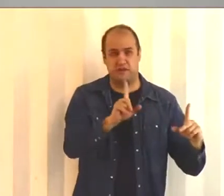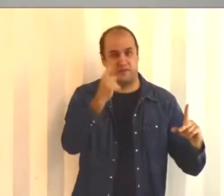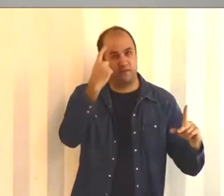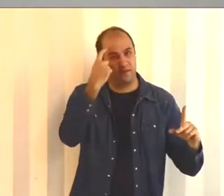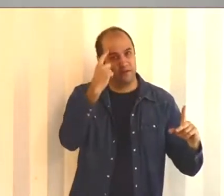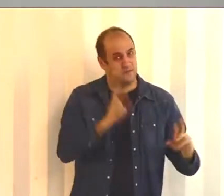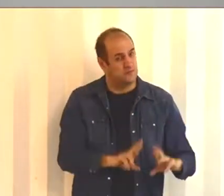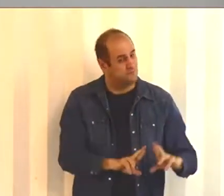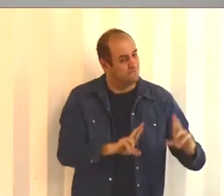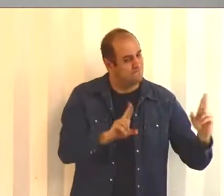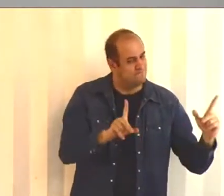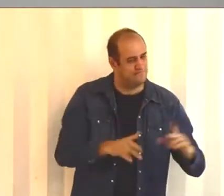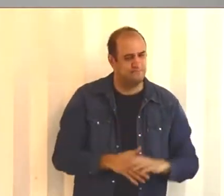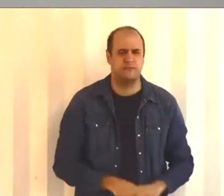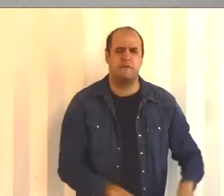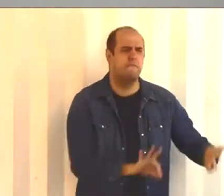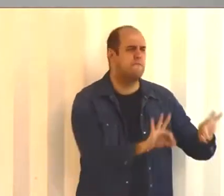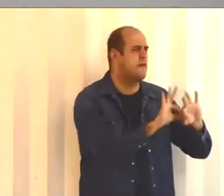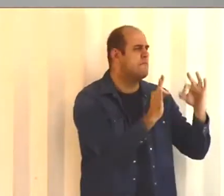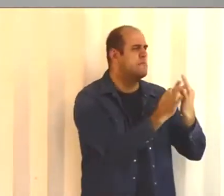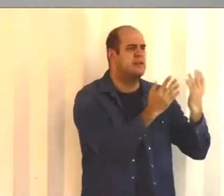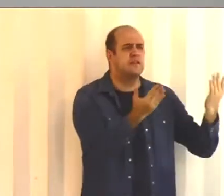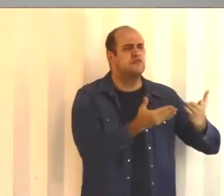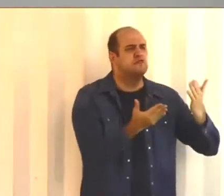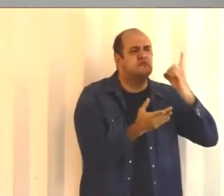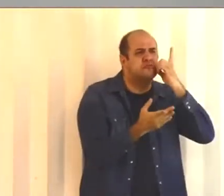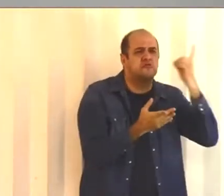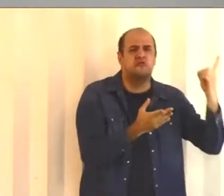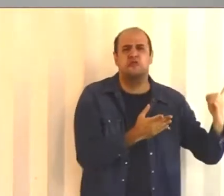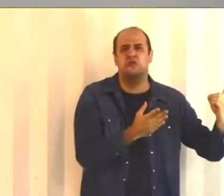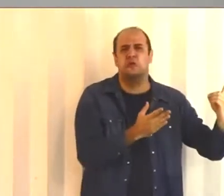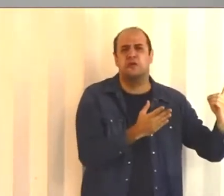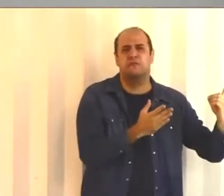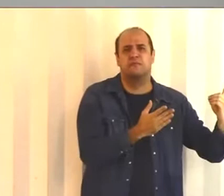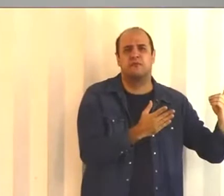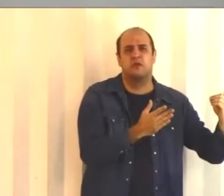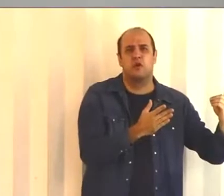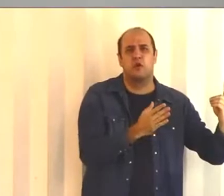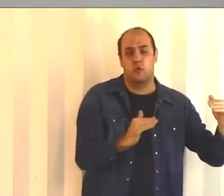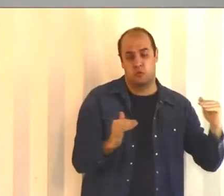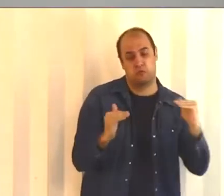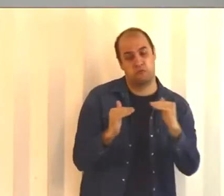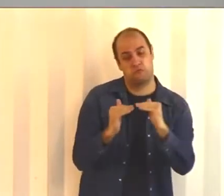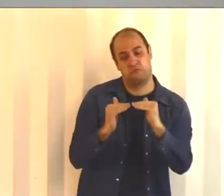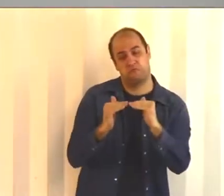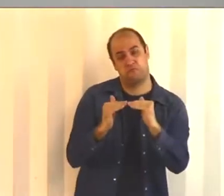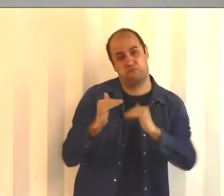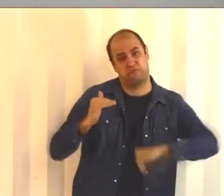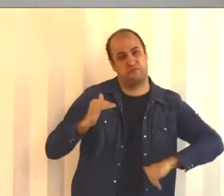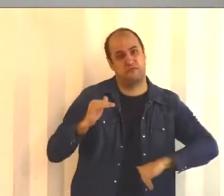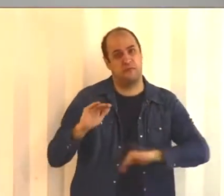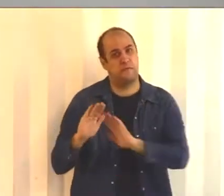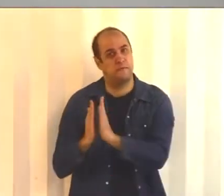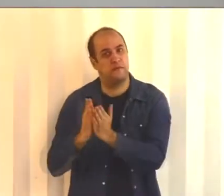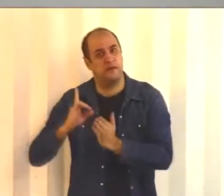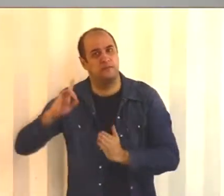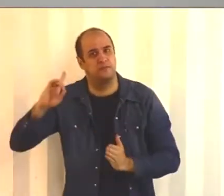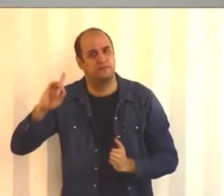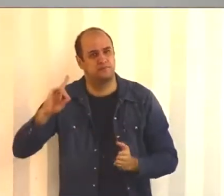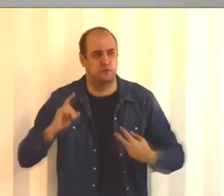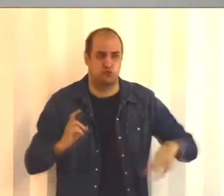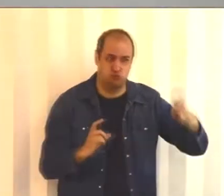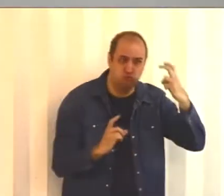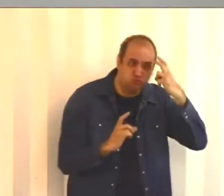novas, mais diferentes famílias dos nossos dias não são produções das Escrituras, são produções das nossas